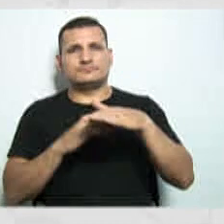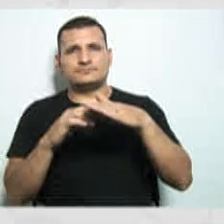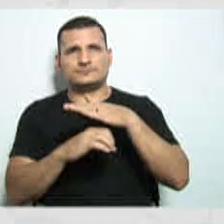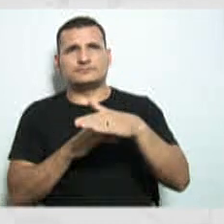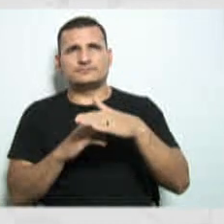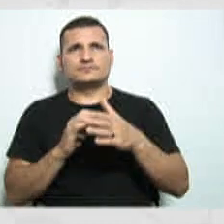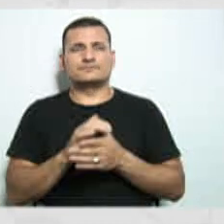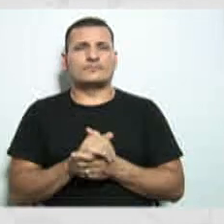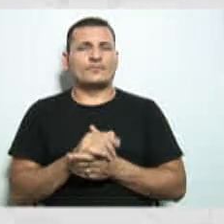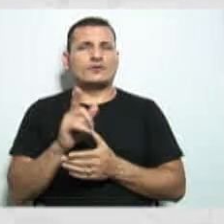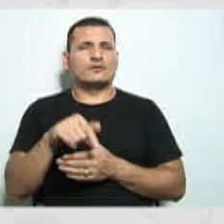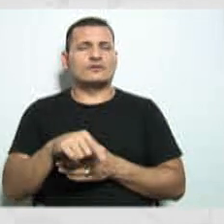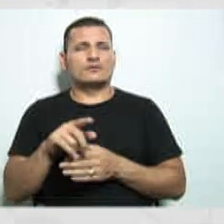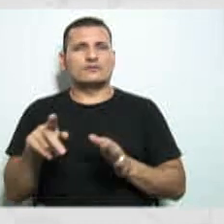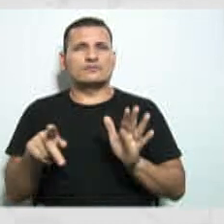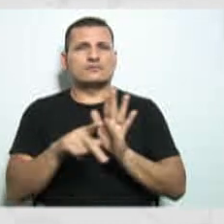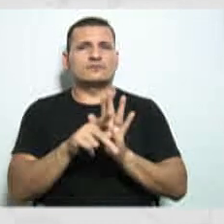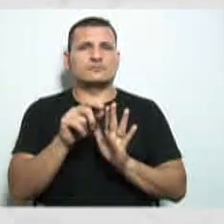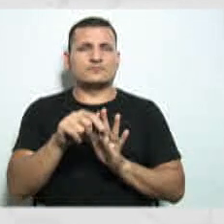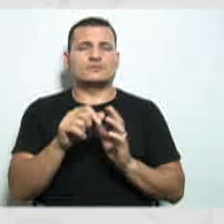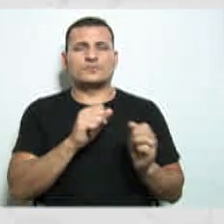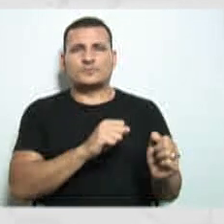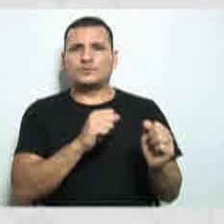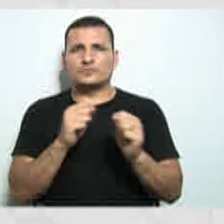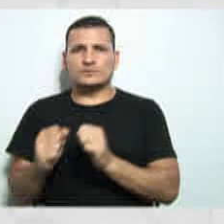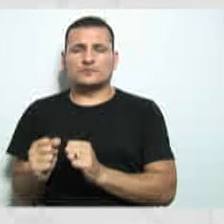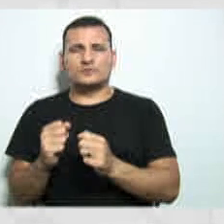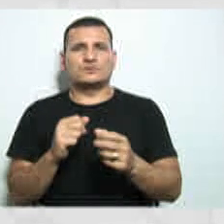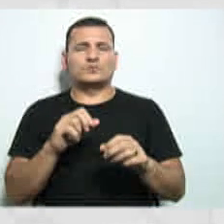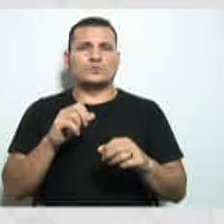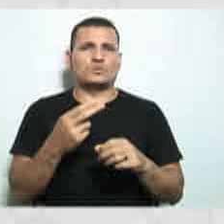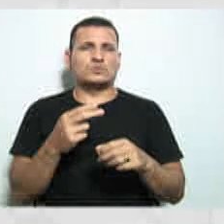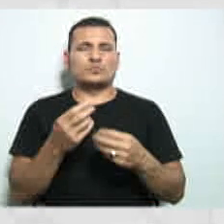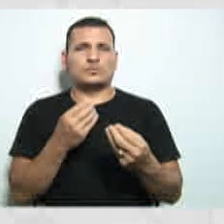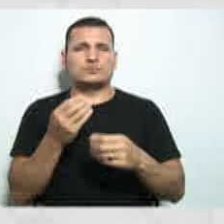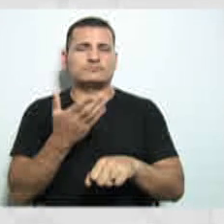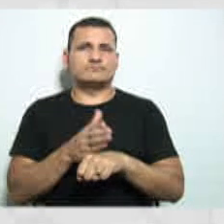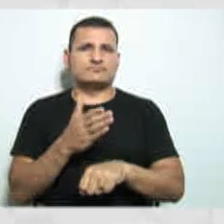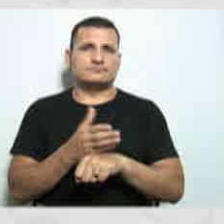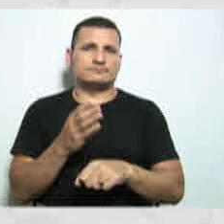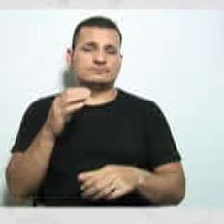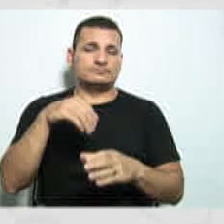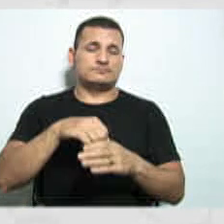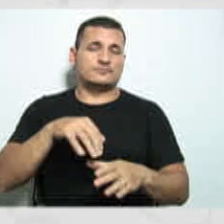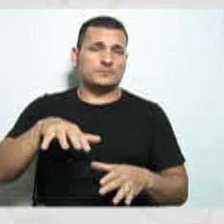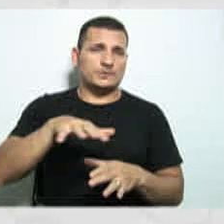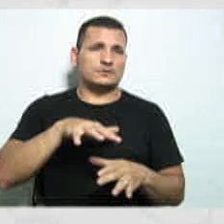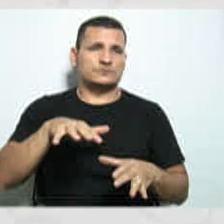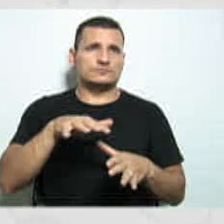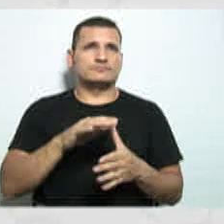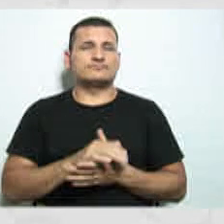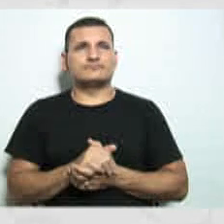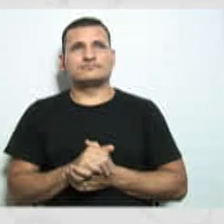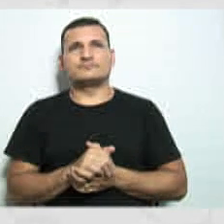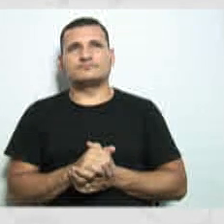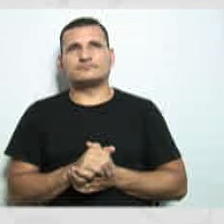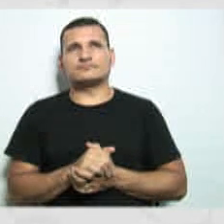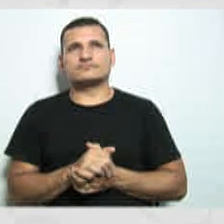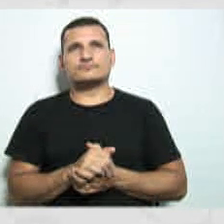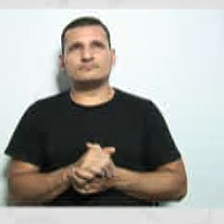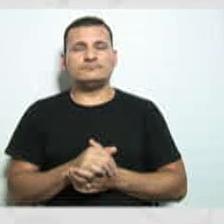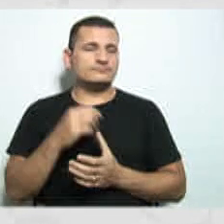diz respeito ao poder e à maneira de exercitá-lo no ambiente. Tá entendido aí, ó? Para que elas